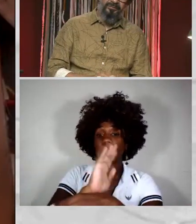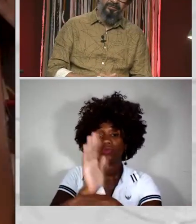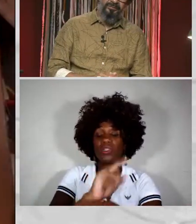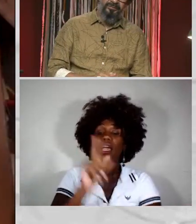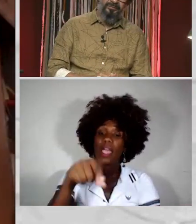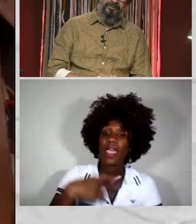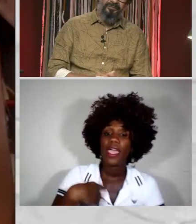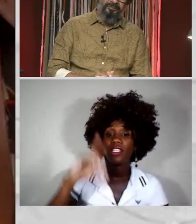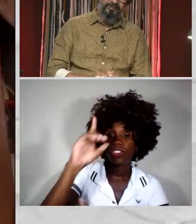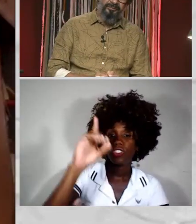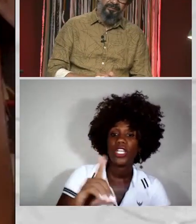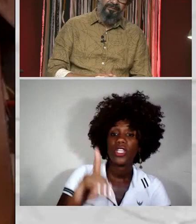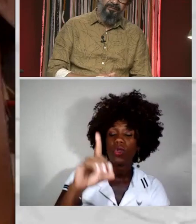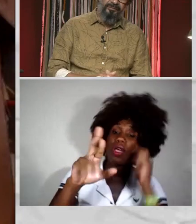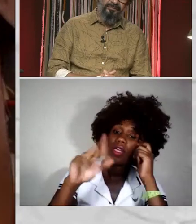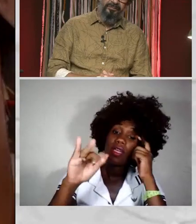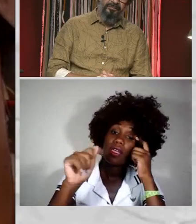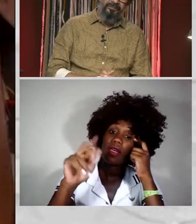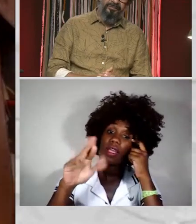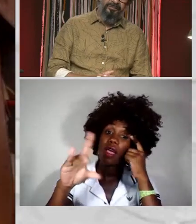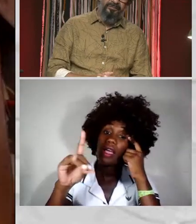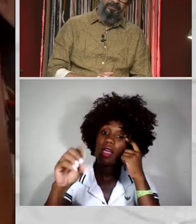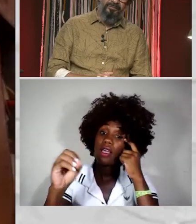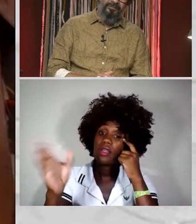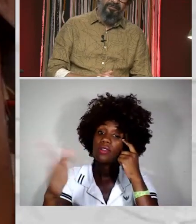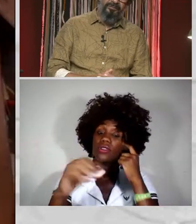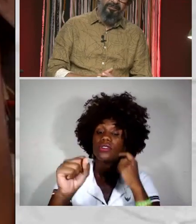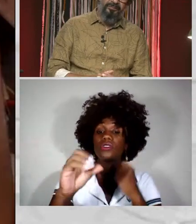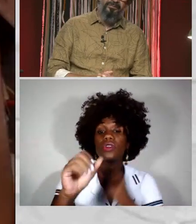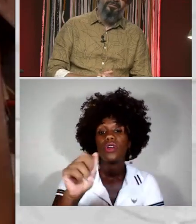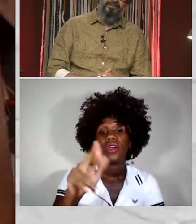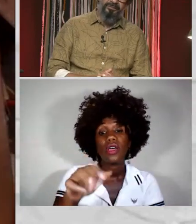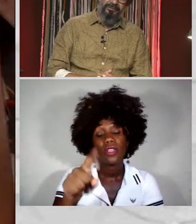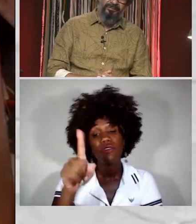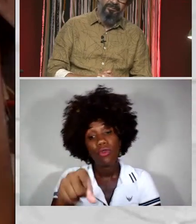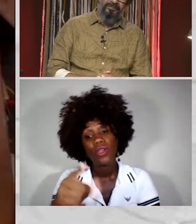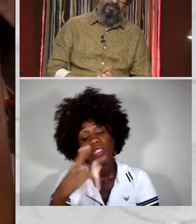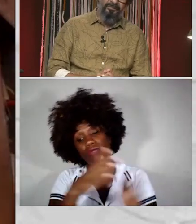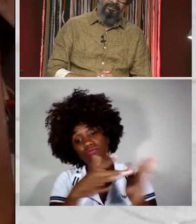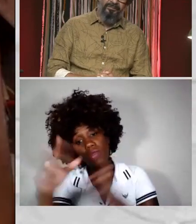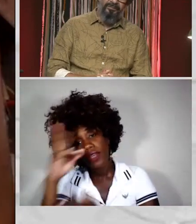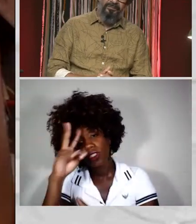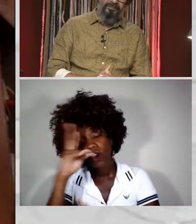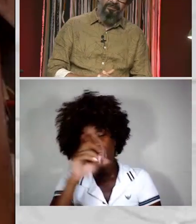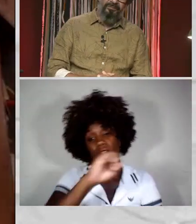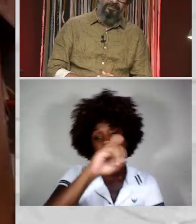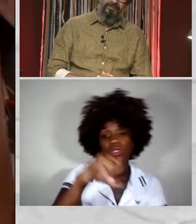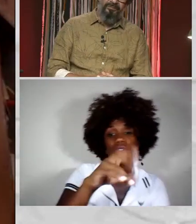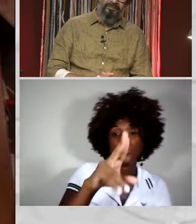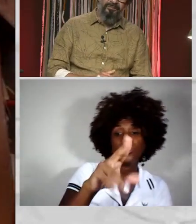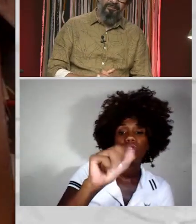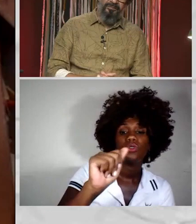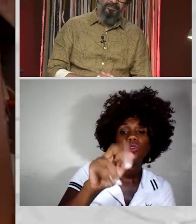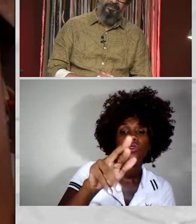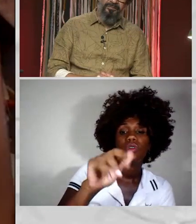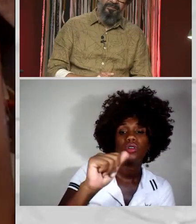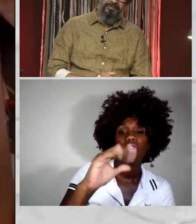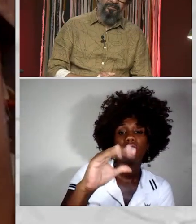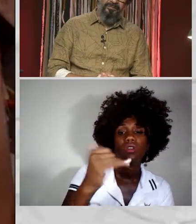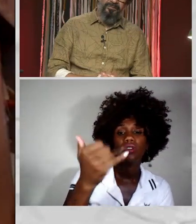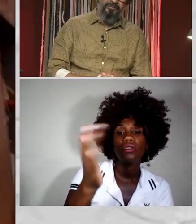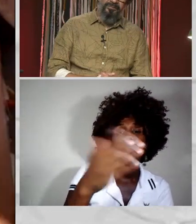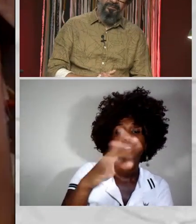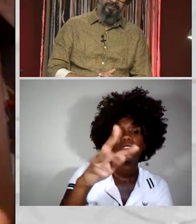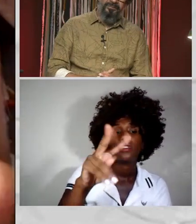Ricardo Soares sobre a trajetória do Juraci Tavares. Aí, o que é que aconteceu? Isso nos animou de tal maneira que a gente